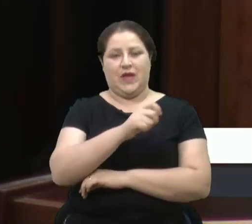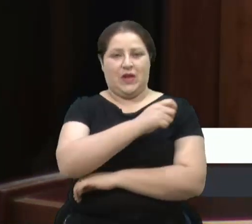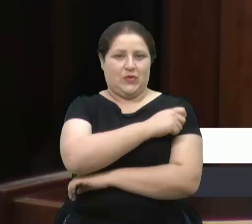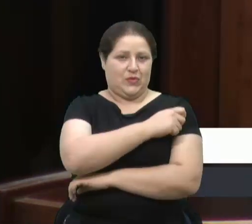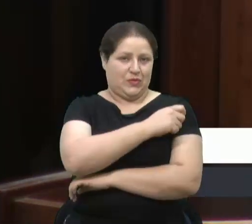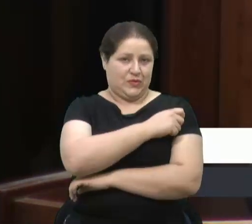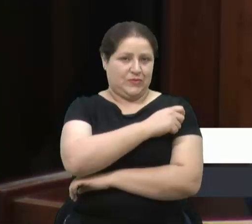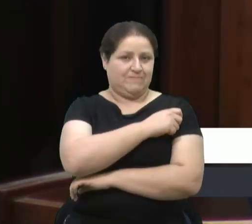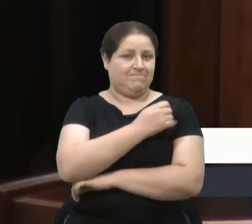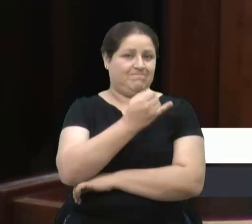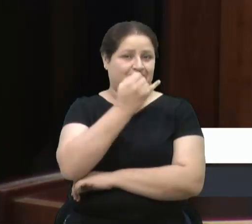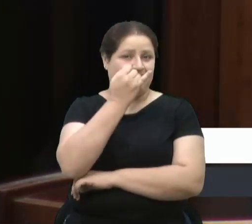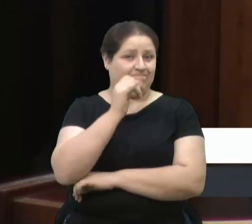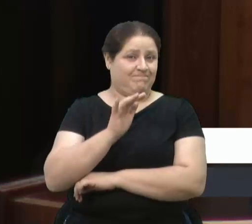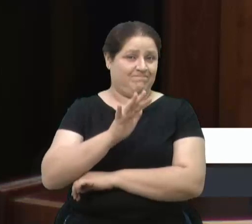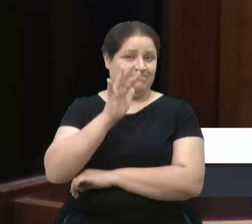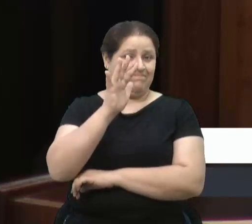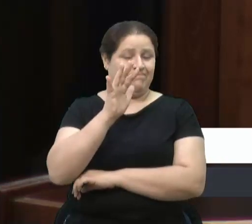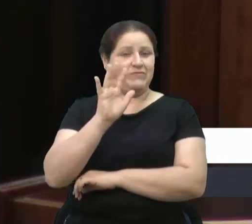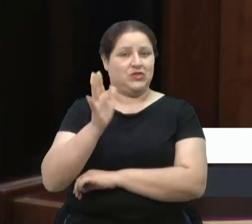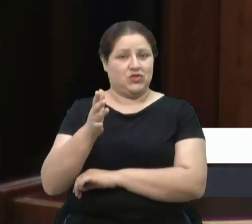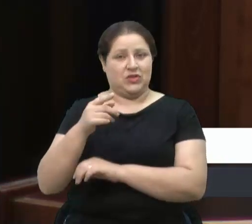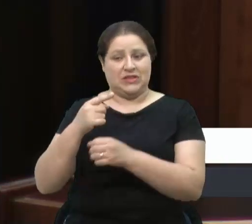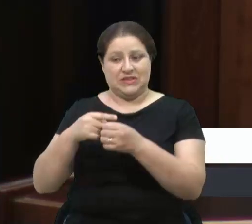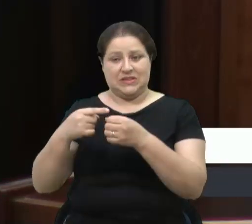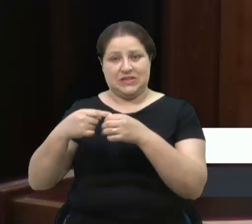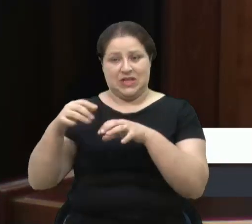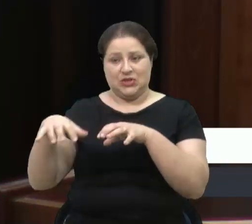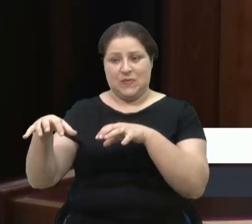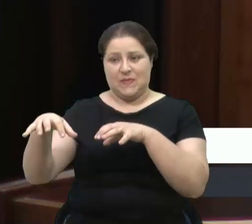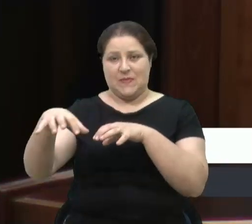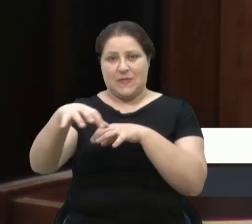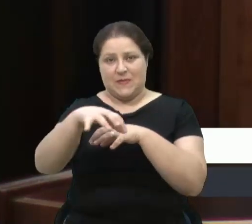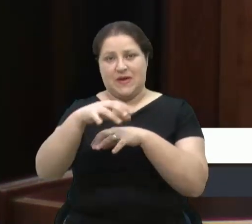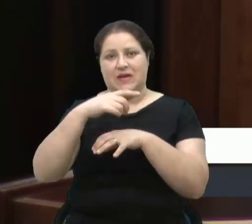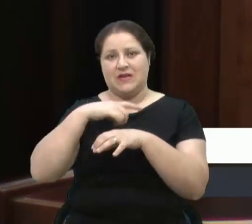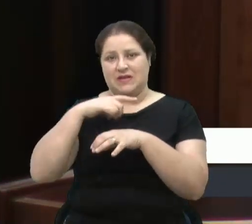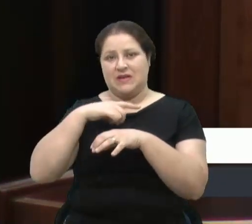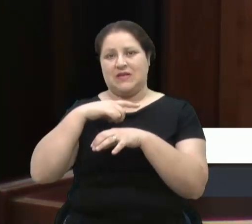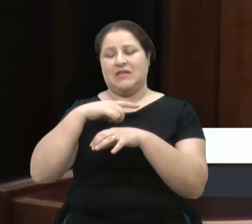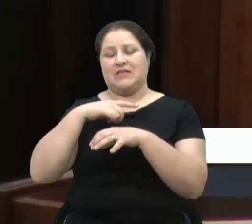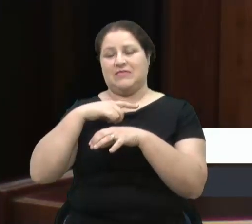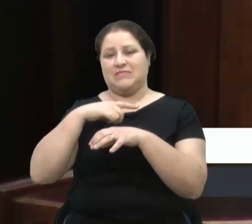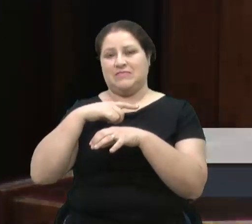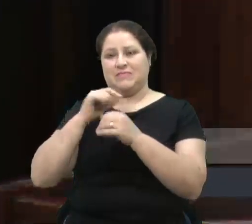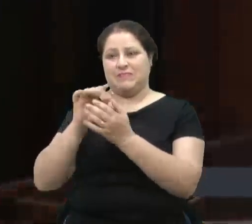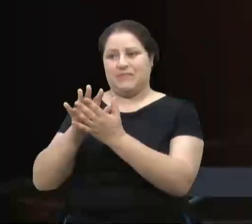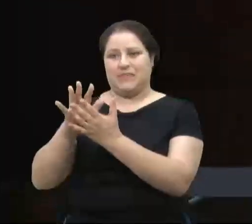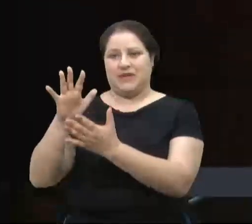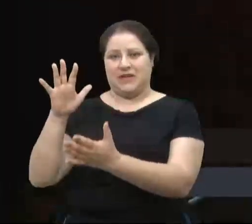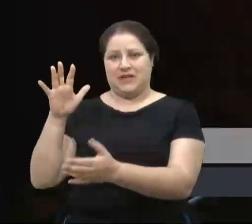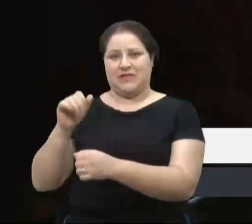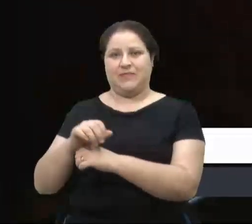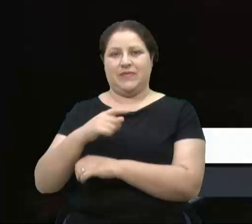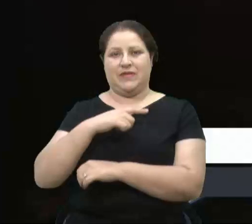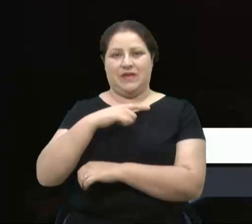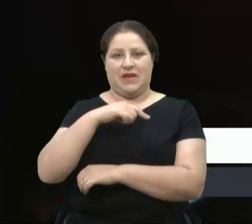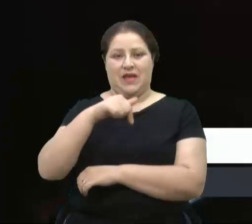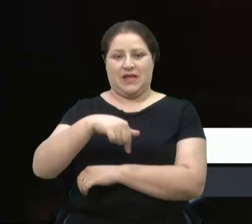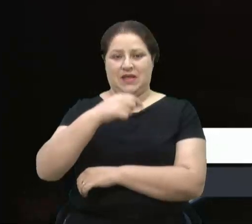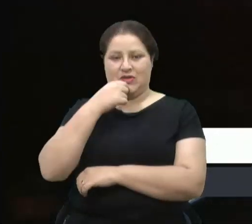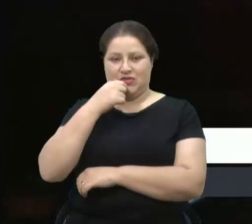128 prefeita de ló 47 são de Caxias do Sul dos nossos